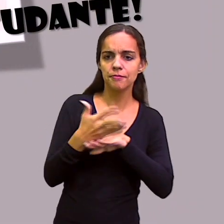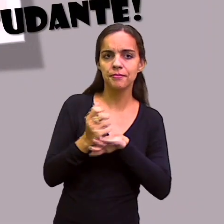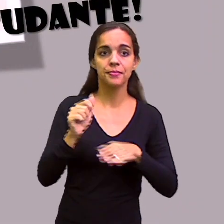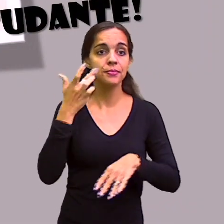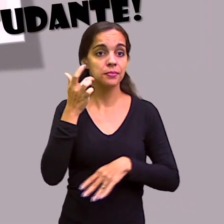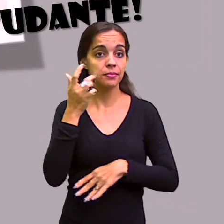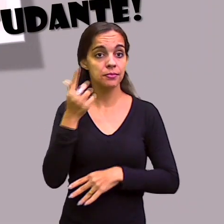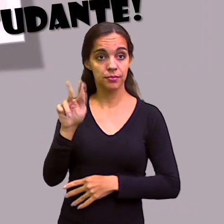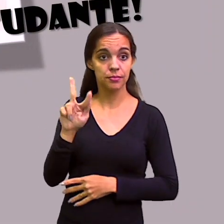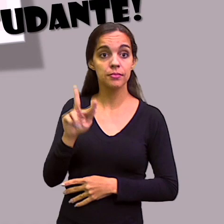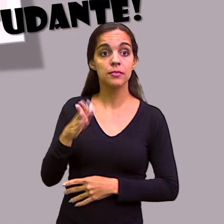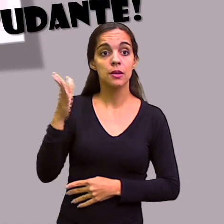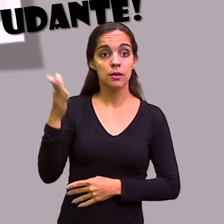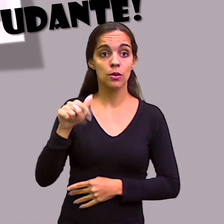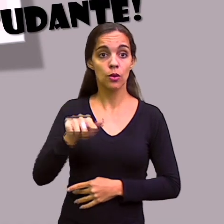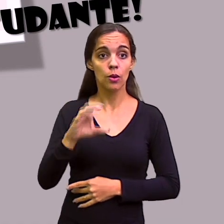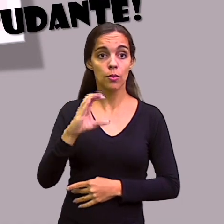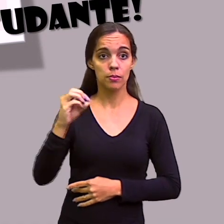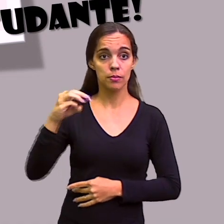plataforma